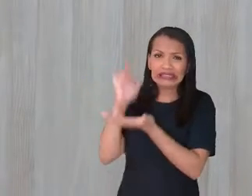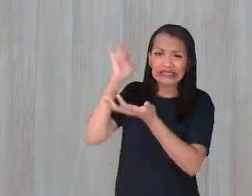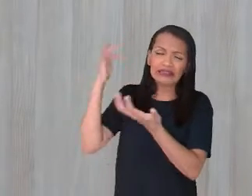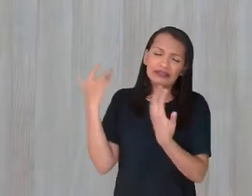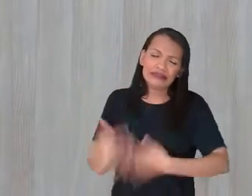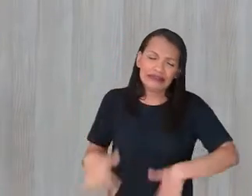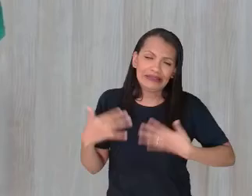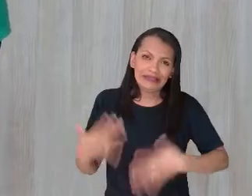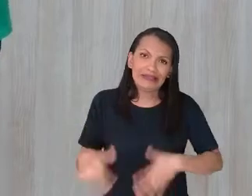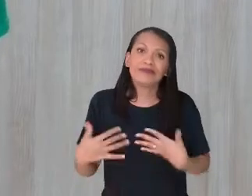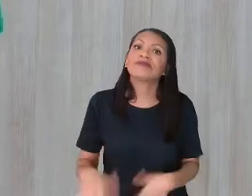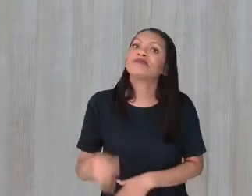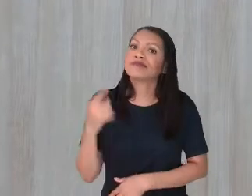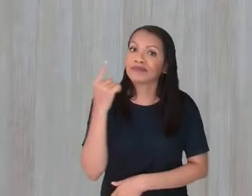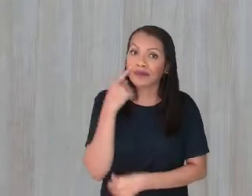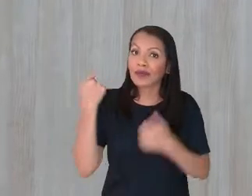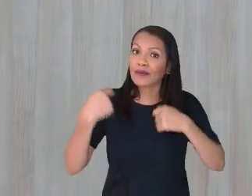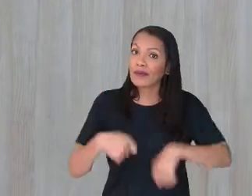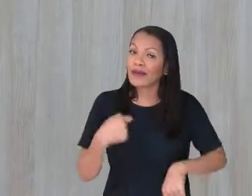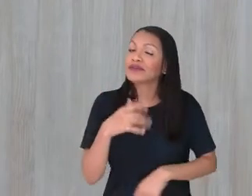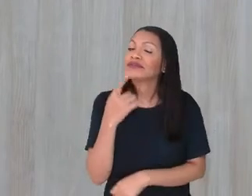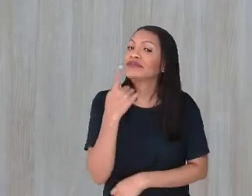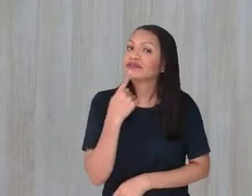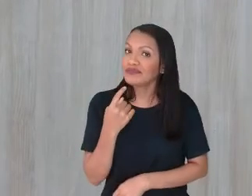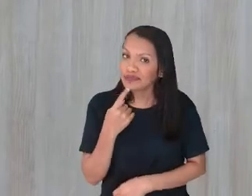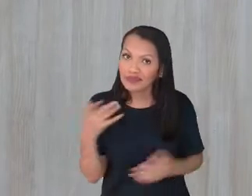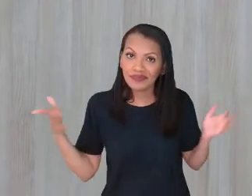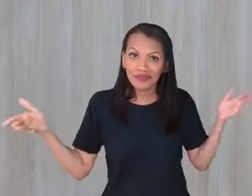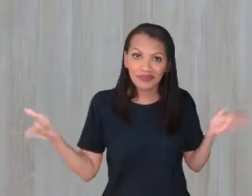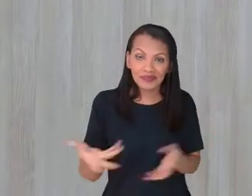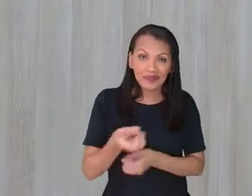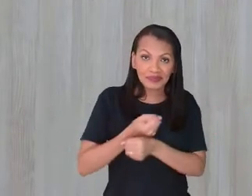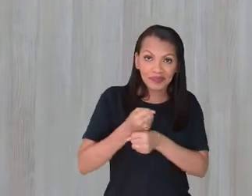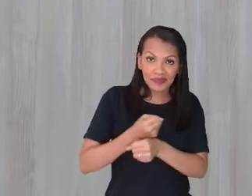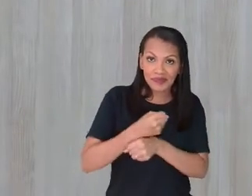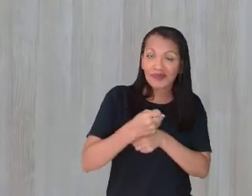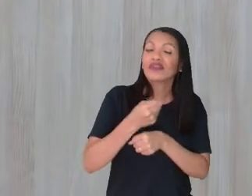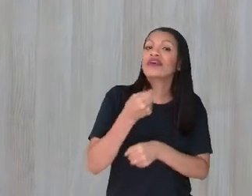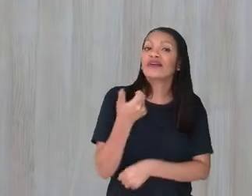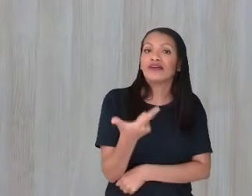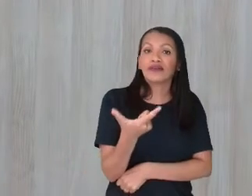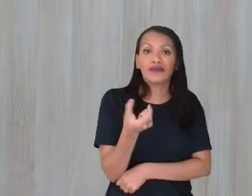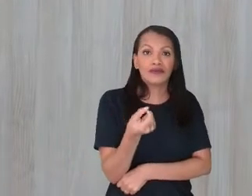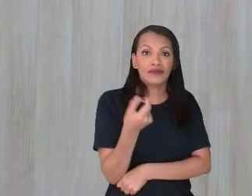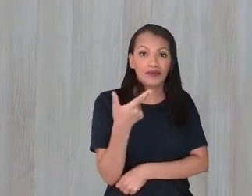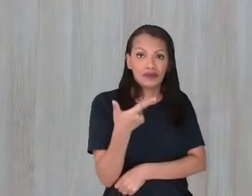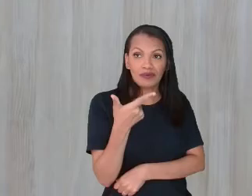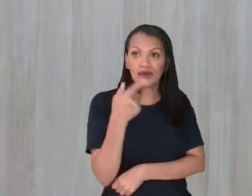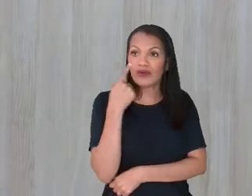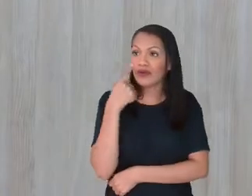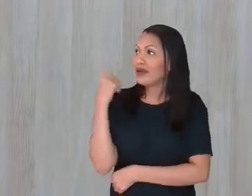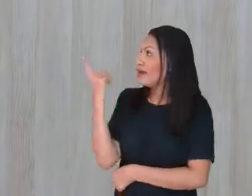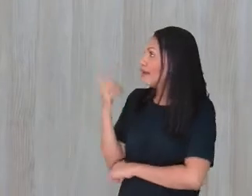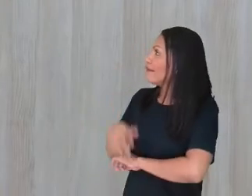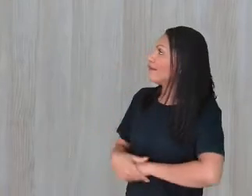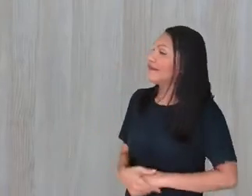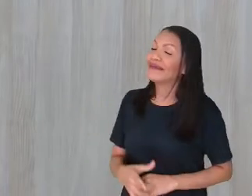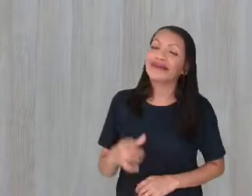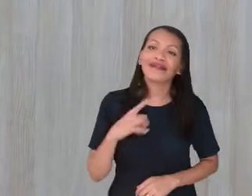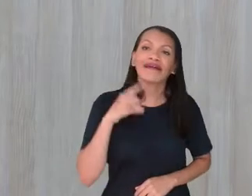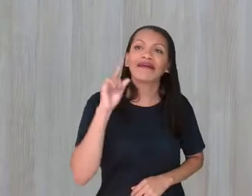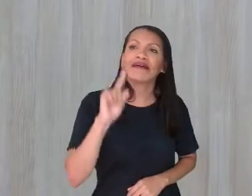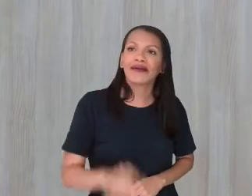muito baixo. E aí essa questão, este ano, né, em 2022, o slogan que nós temos é esse